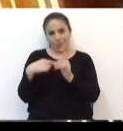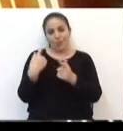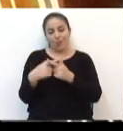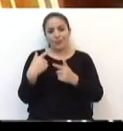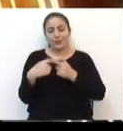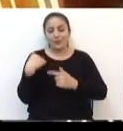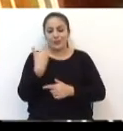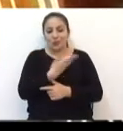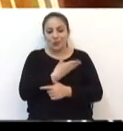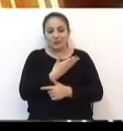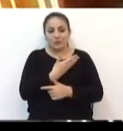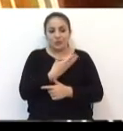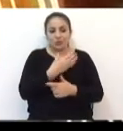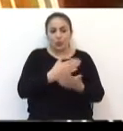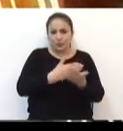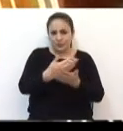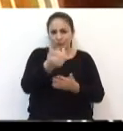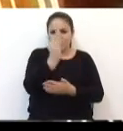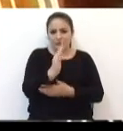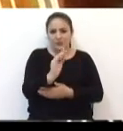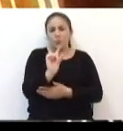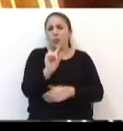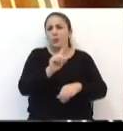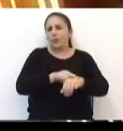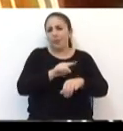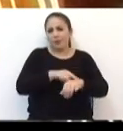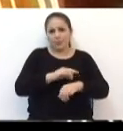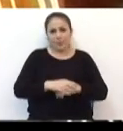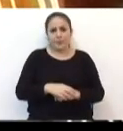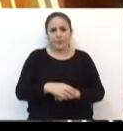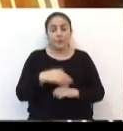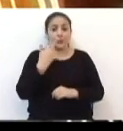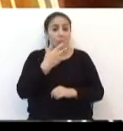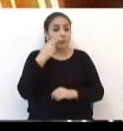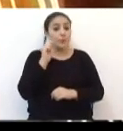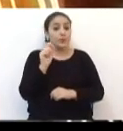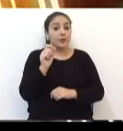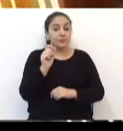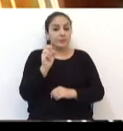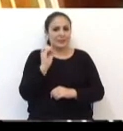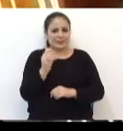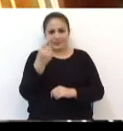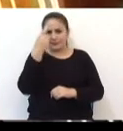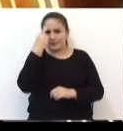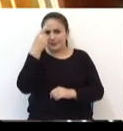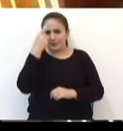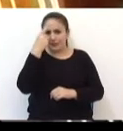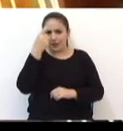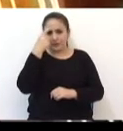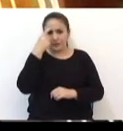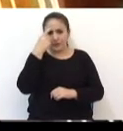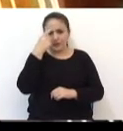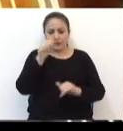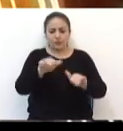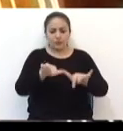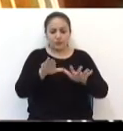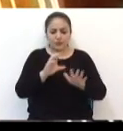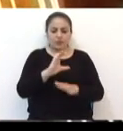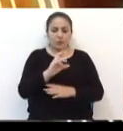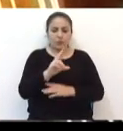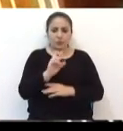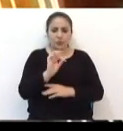nós temos ela aplicada no Brasil muito pouco, mas o que nós vemos é que se pensava que a audiência de